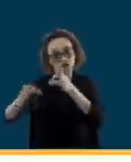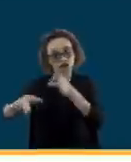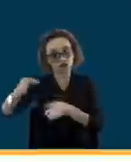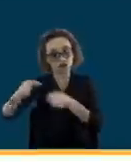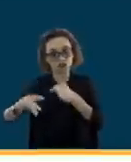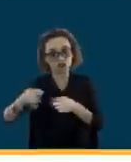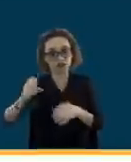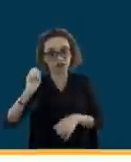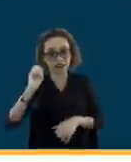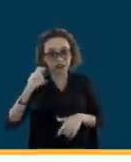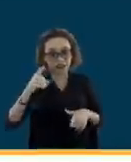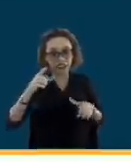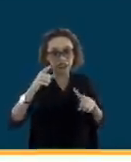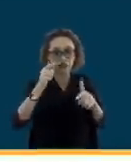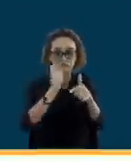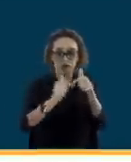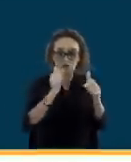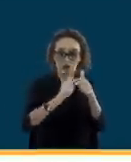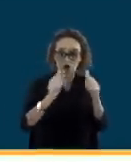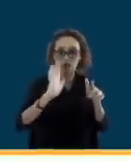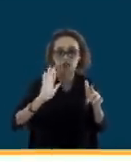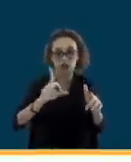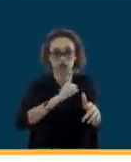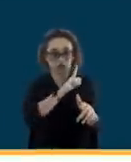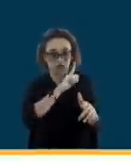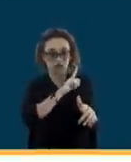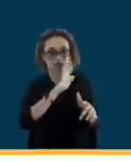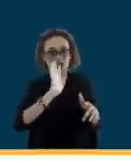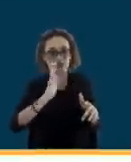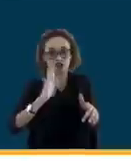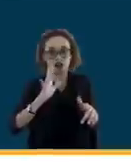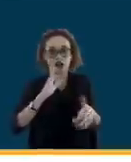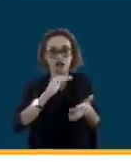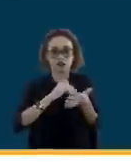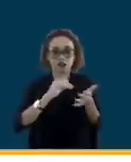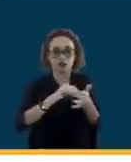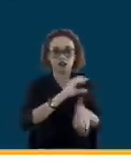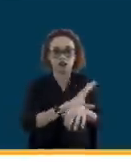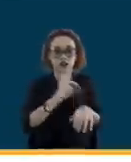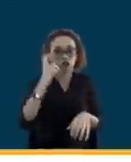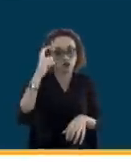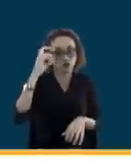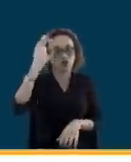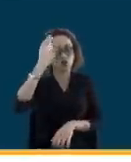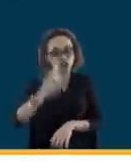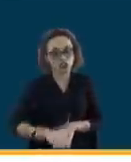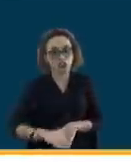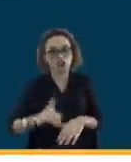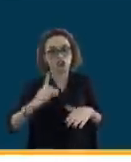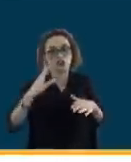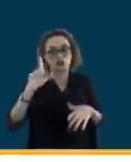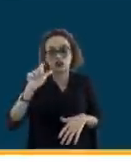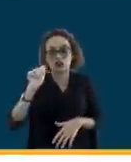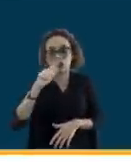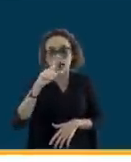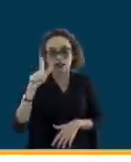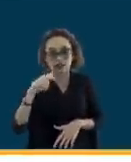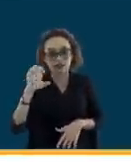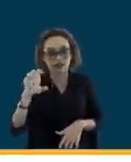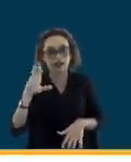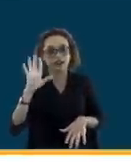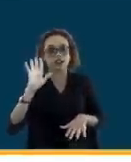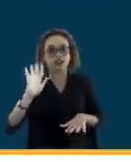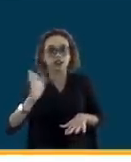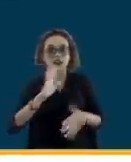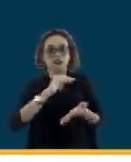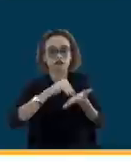fui gestor, secretário municipal de cultura, diretor de lazer em São Paulo, em Campinas, secretário no